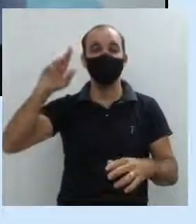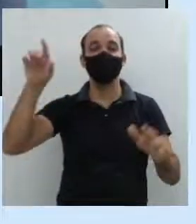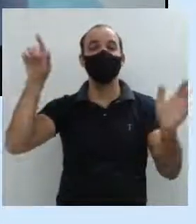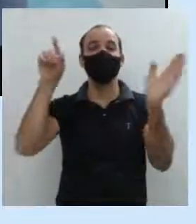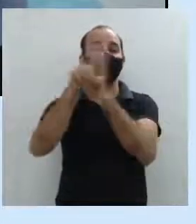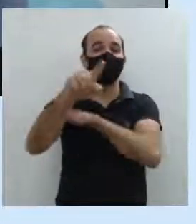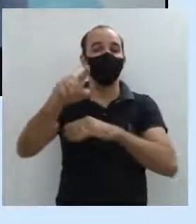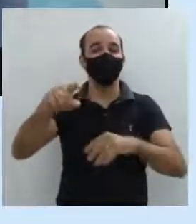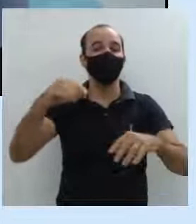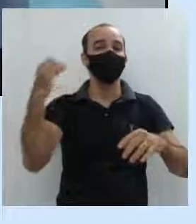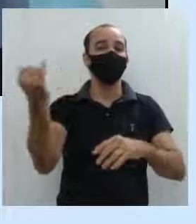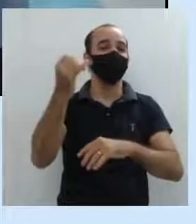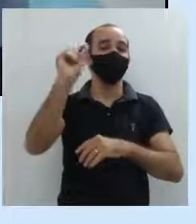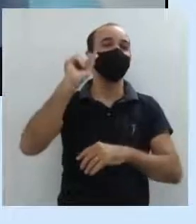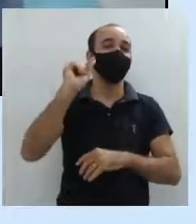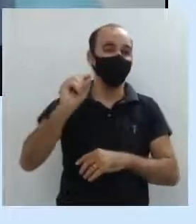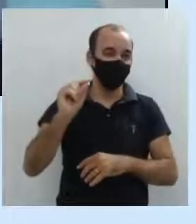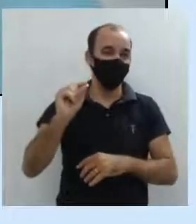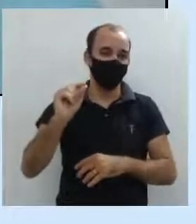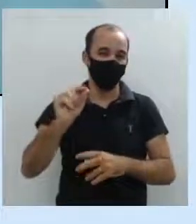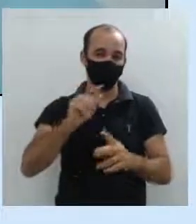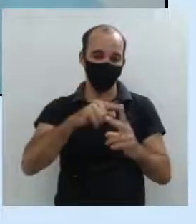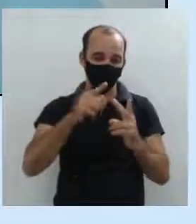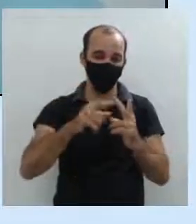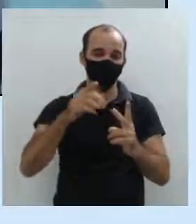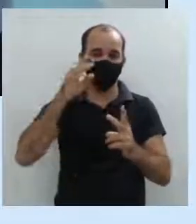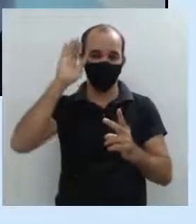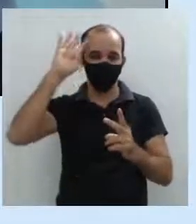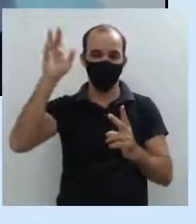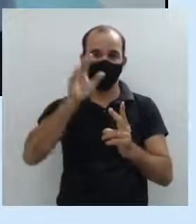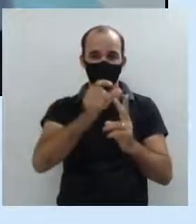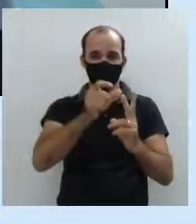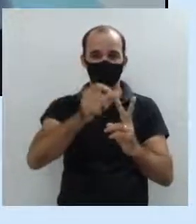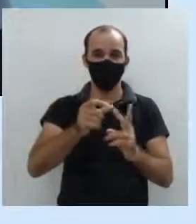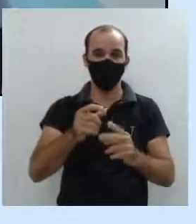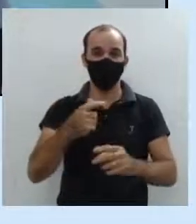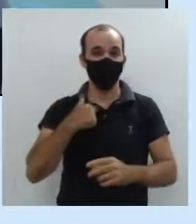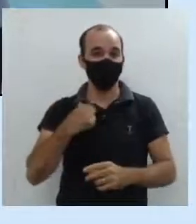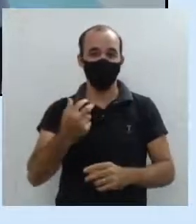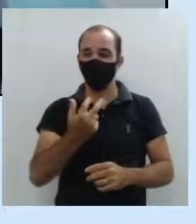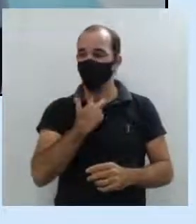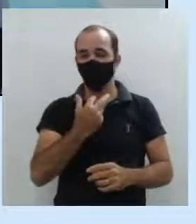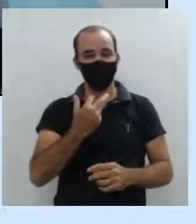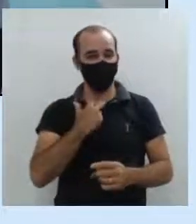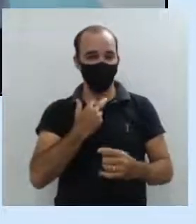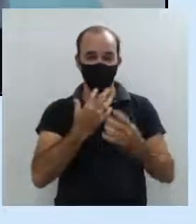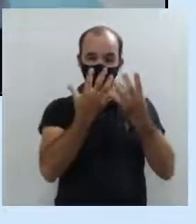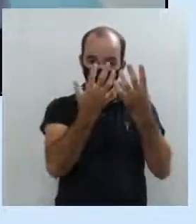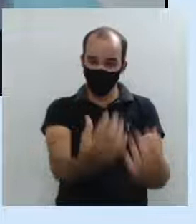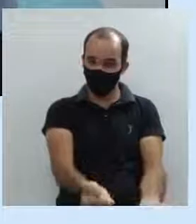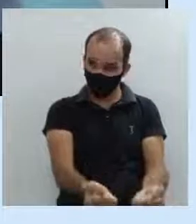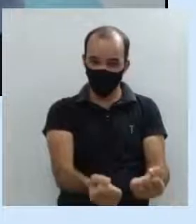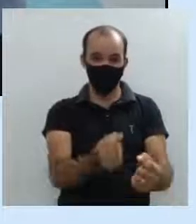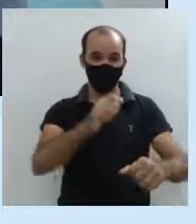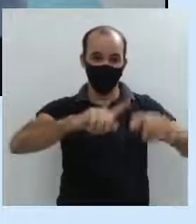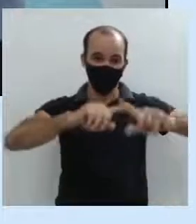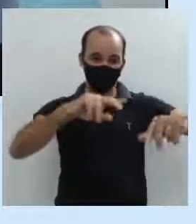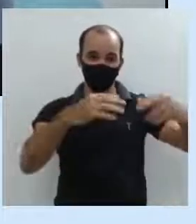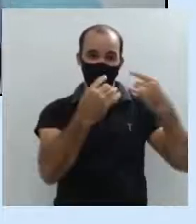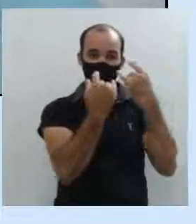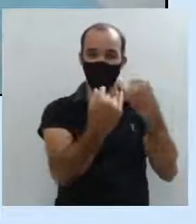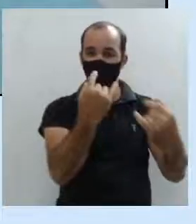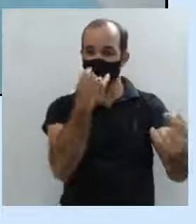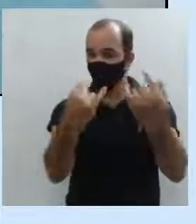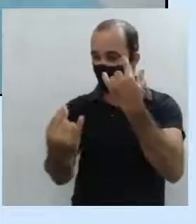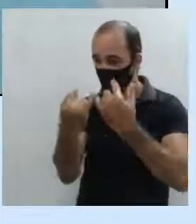pelos filósofos Adorno e Horkheimer? Ele diz o seguinte: eu não posso ser objeto de uma indústria que quer fazer com que